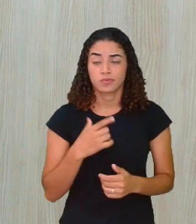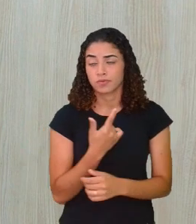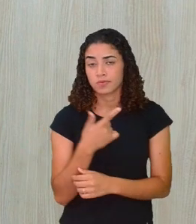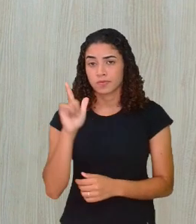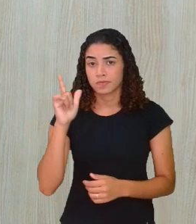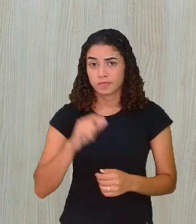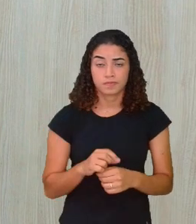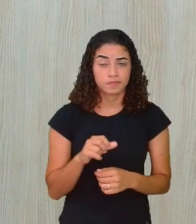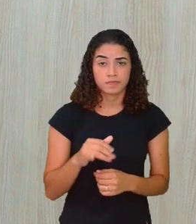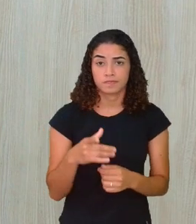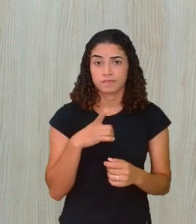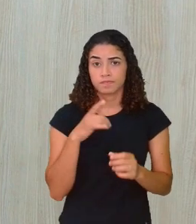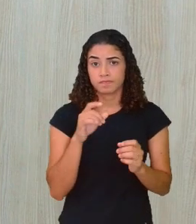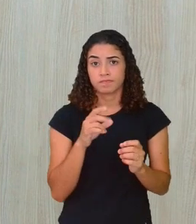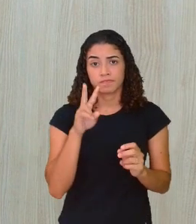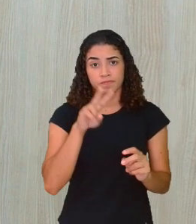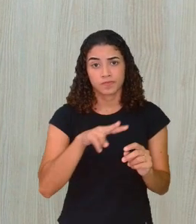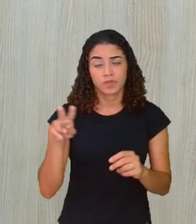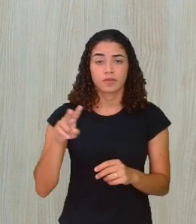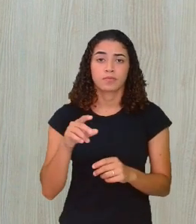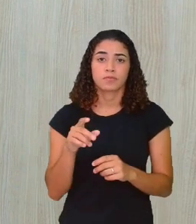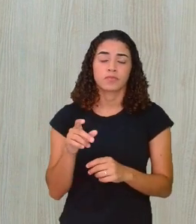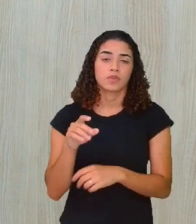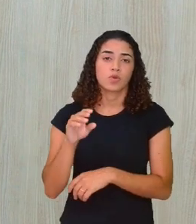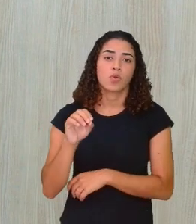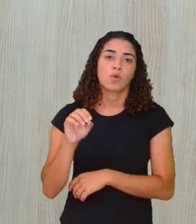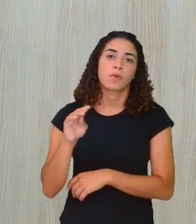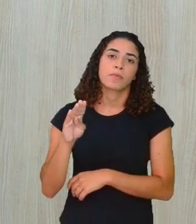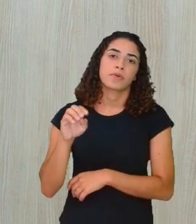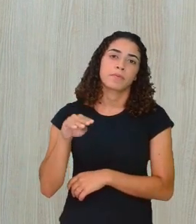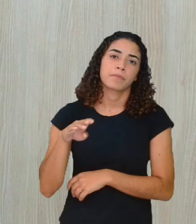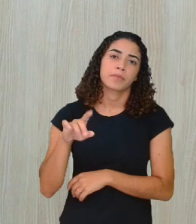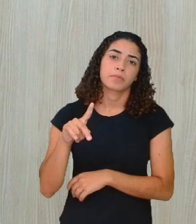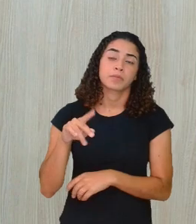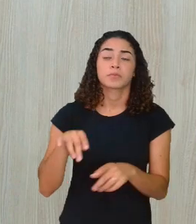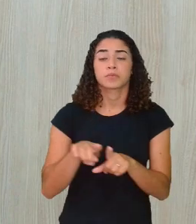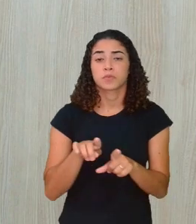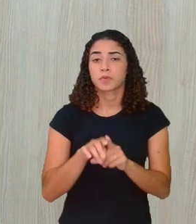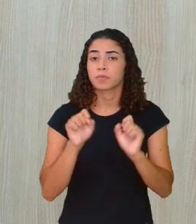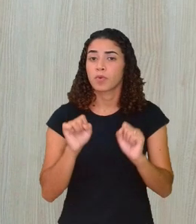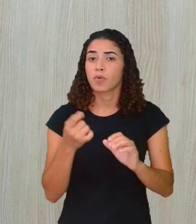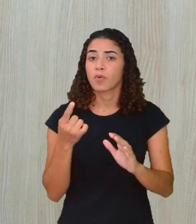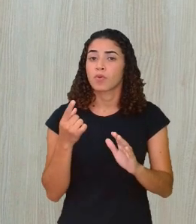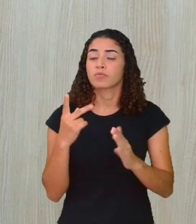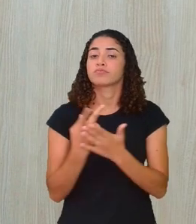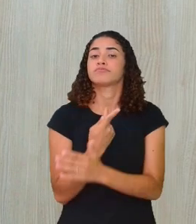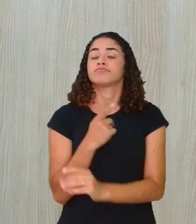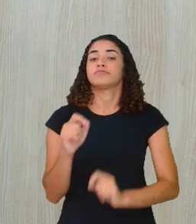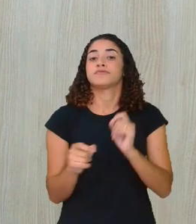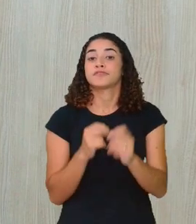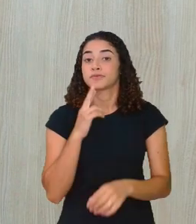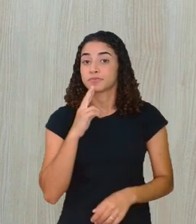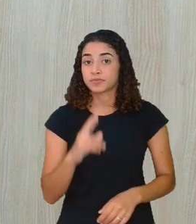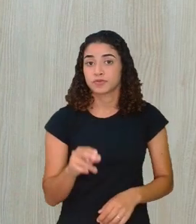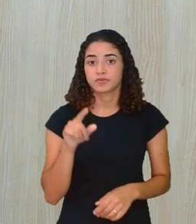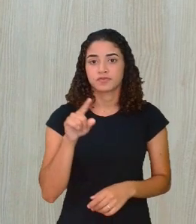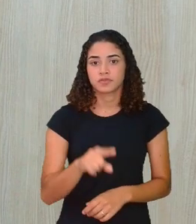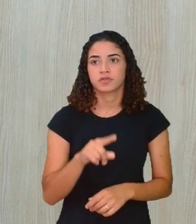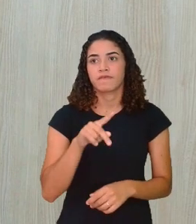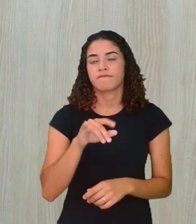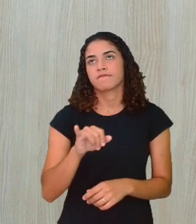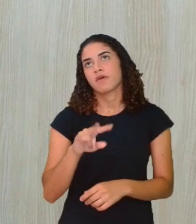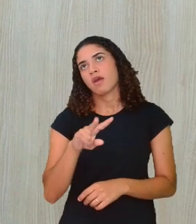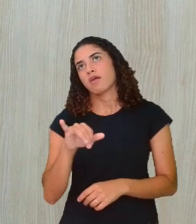coisa, se vocês estão falando de OBMEP, também pode acontecer que na resposta você não precise operar com um